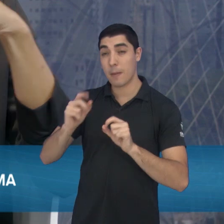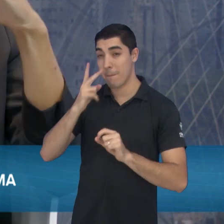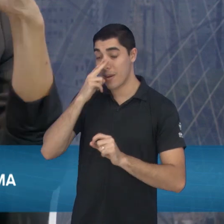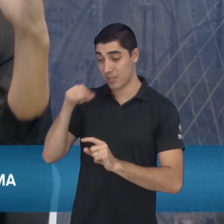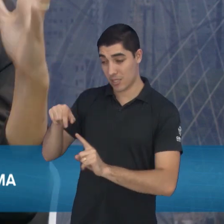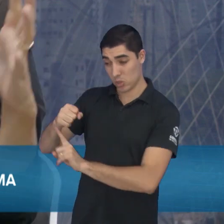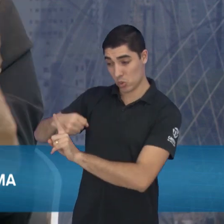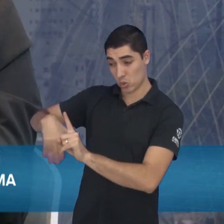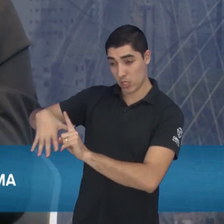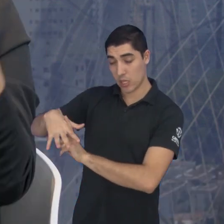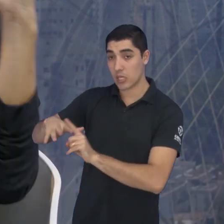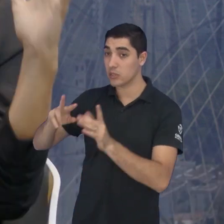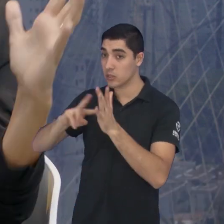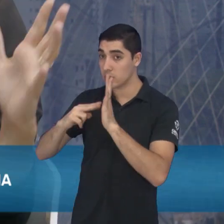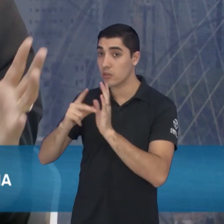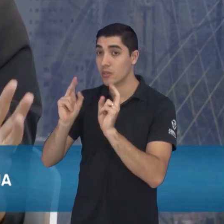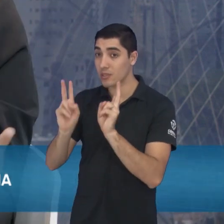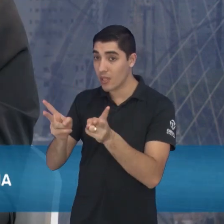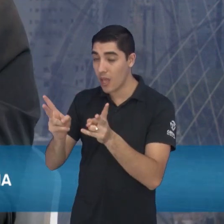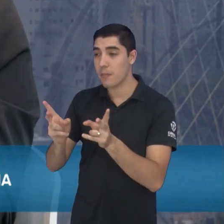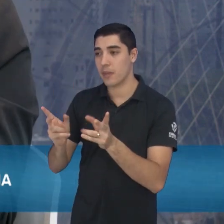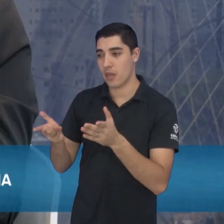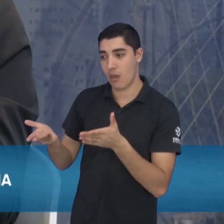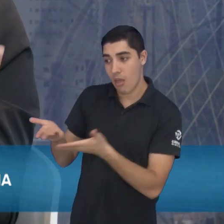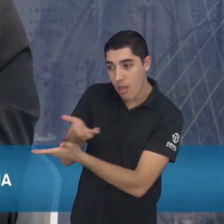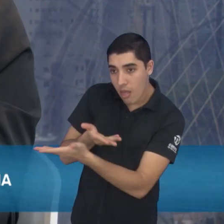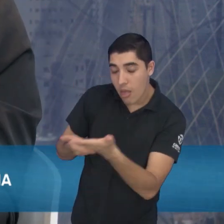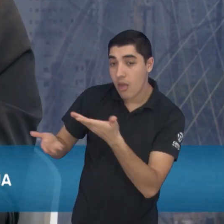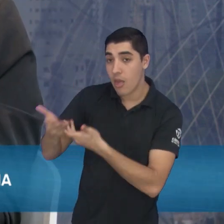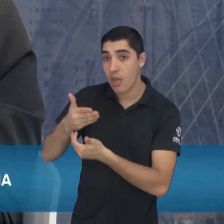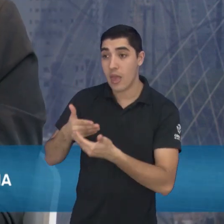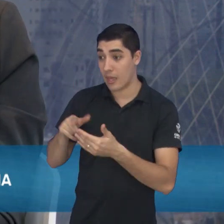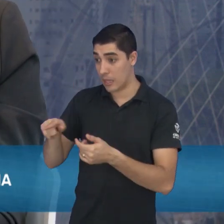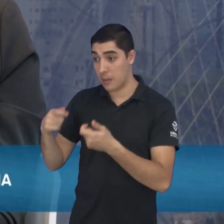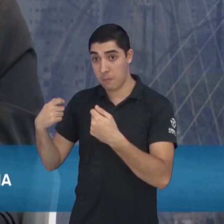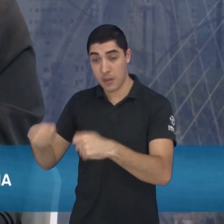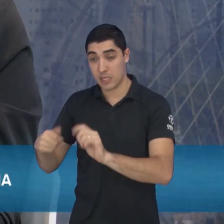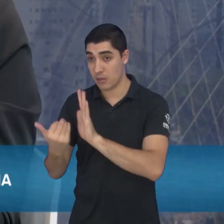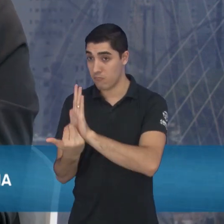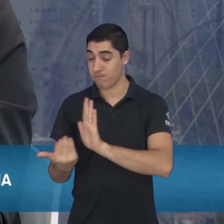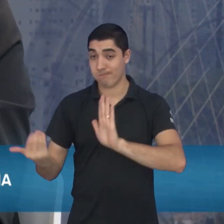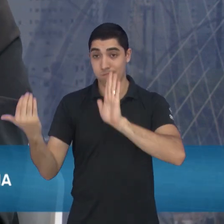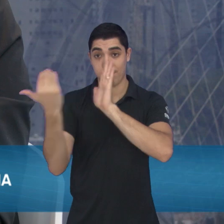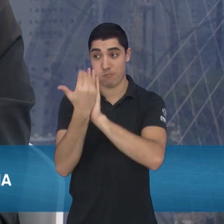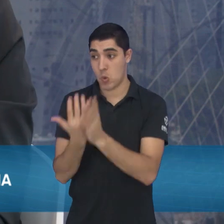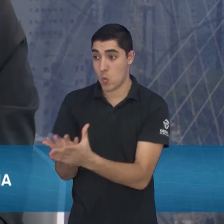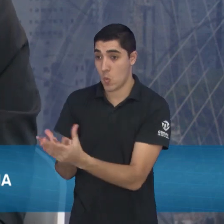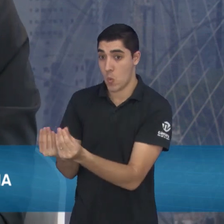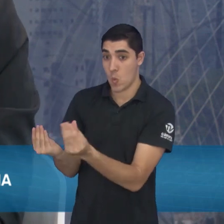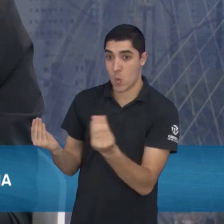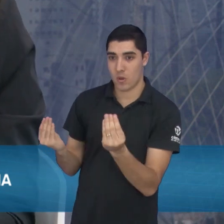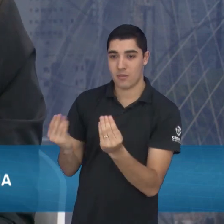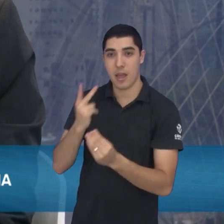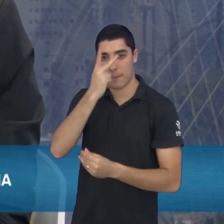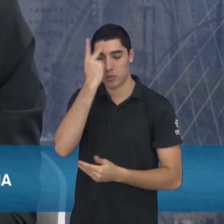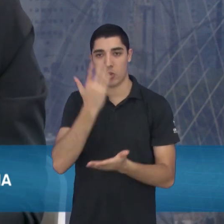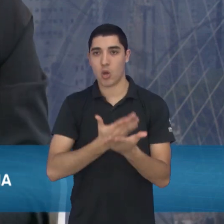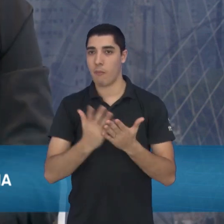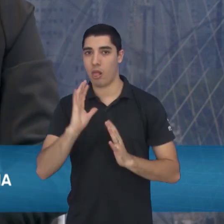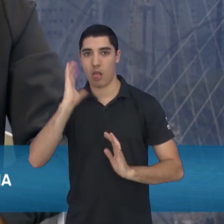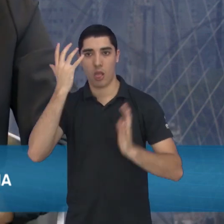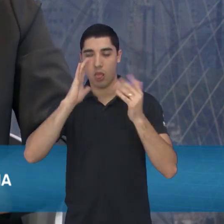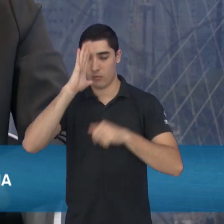sociedade de imperativos. Então, tudo é muito e a gente tem que dar conta de tudo. E isso está adoecendo as pessoas como um todo,